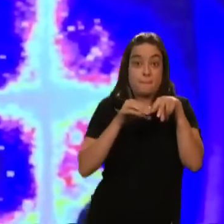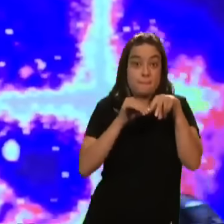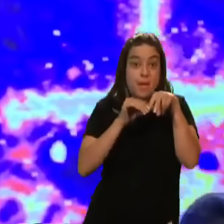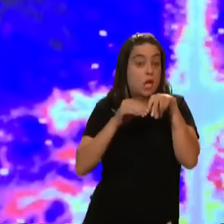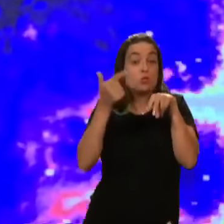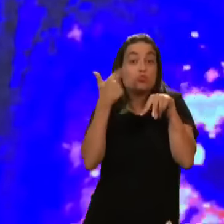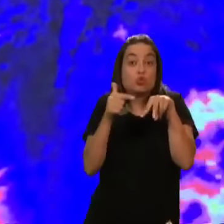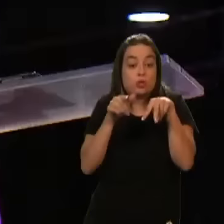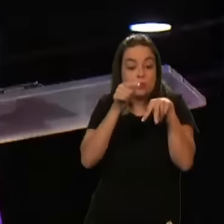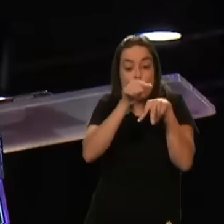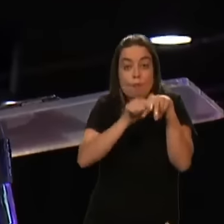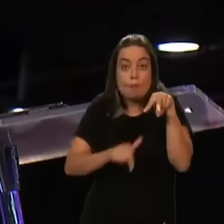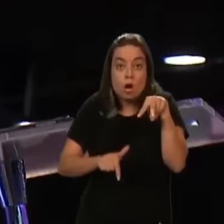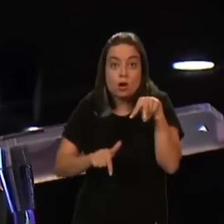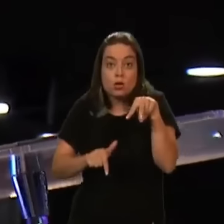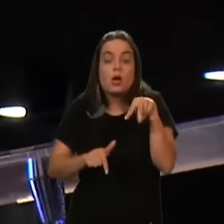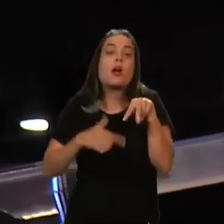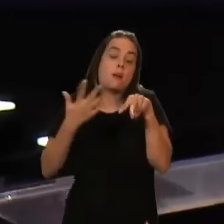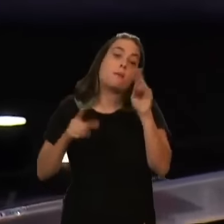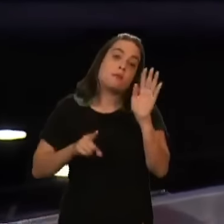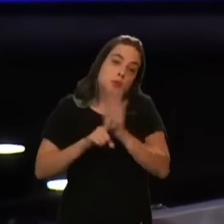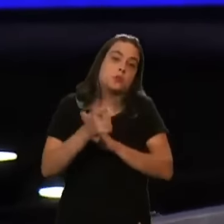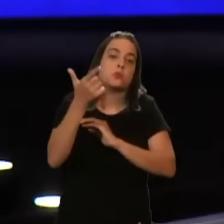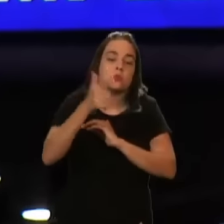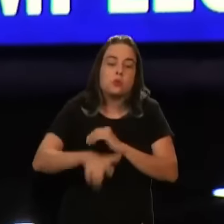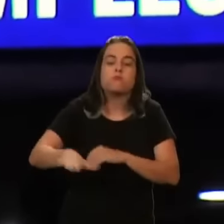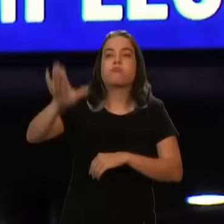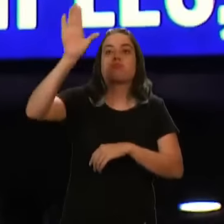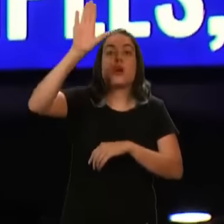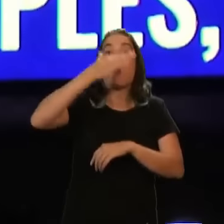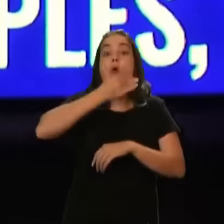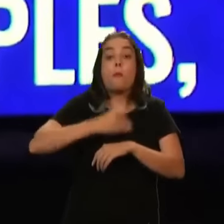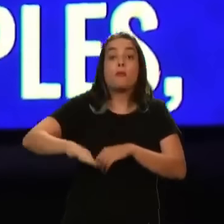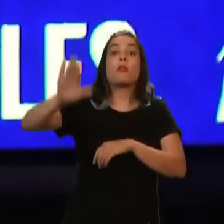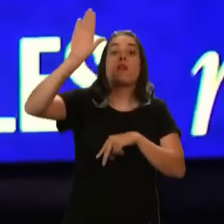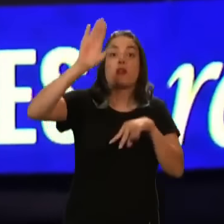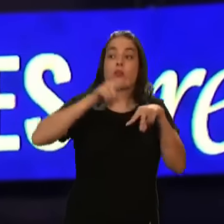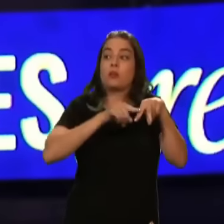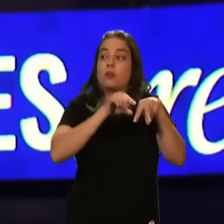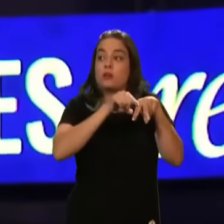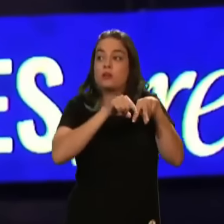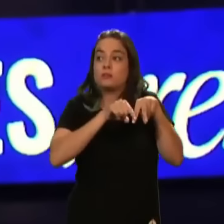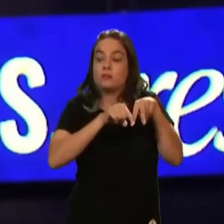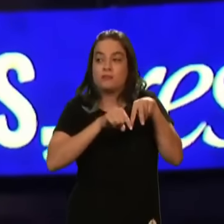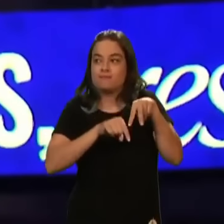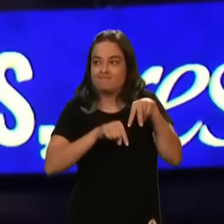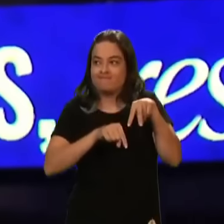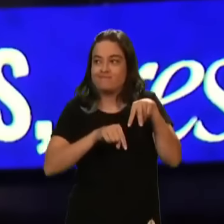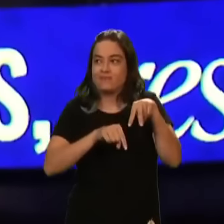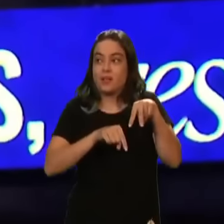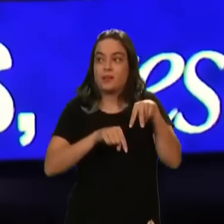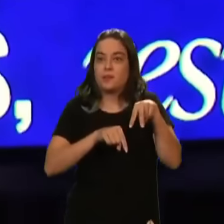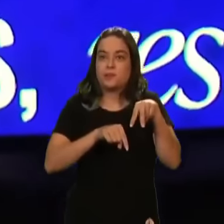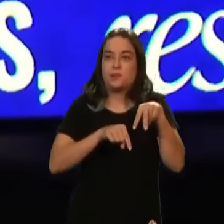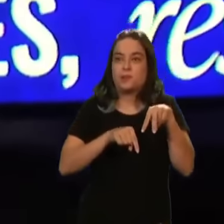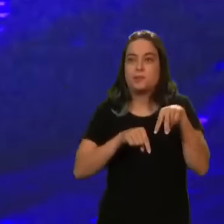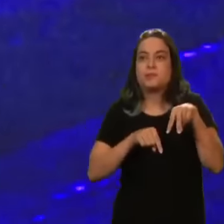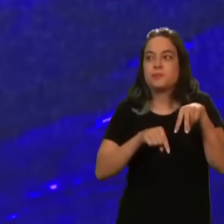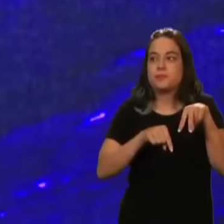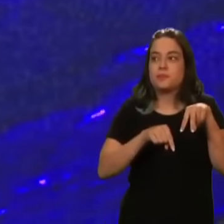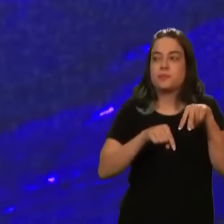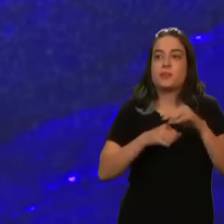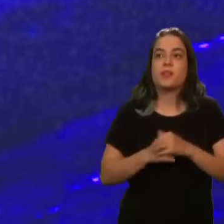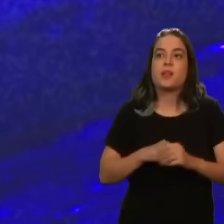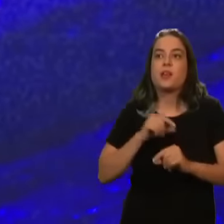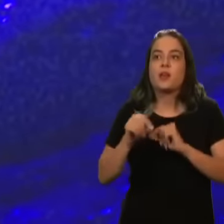E quando ele falou: quem levantar a mão aí, o primeiro que levantar vai ser curado, foi esse homem. No final do culto tinha crescido perna no homem. E ele estava correndo para